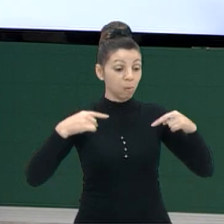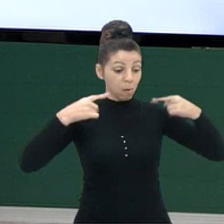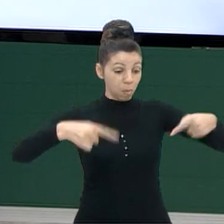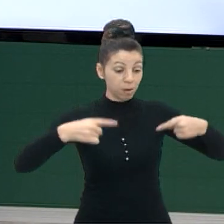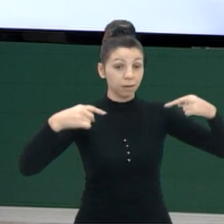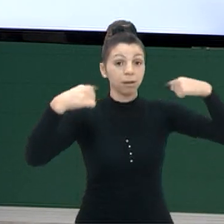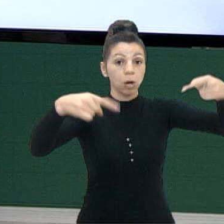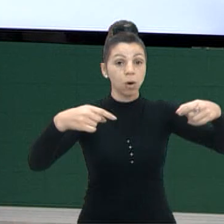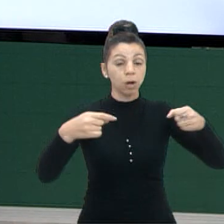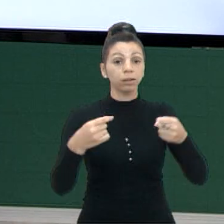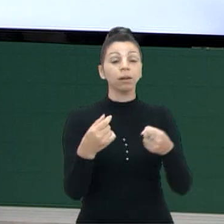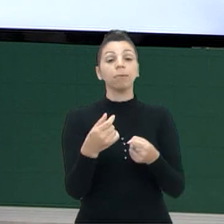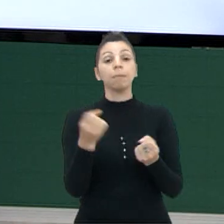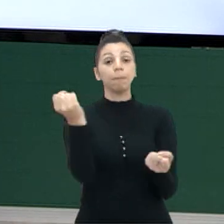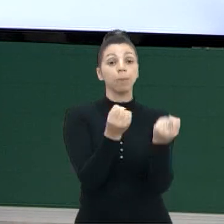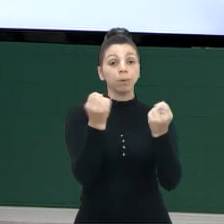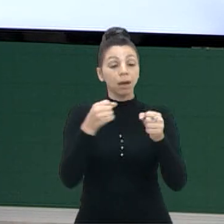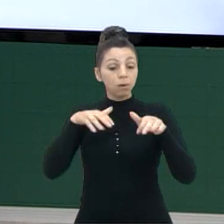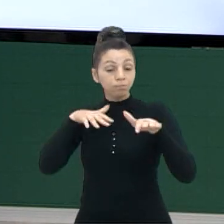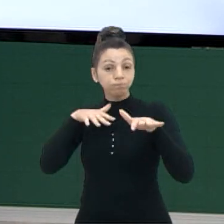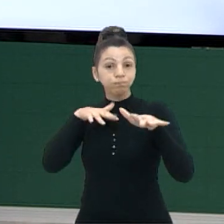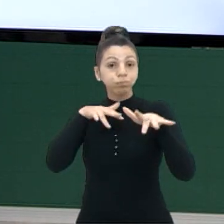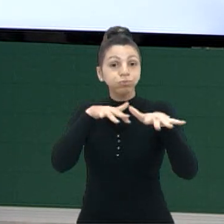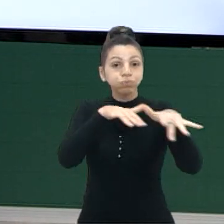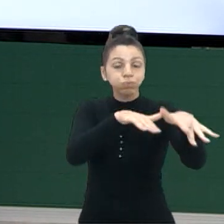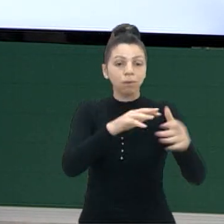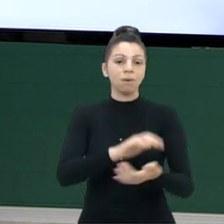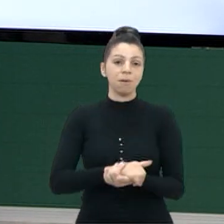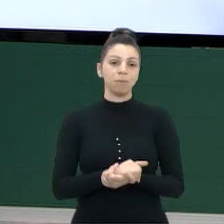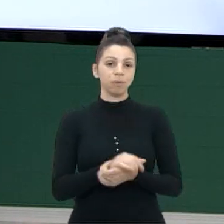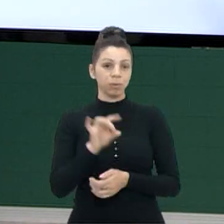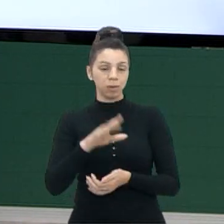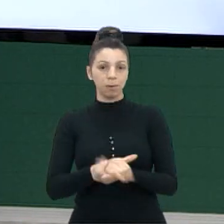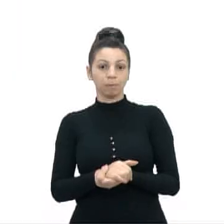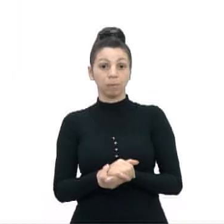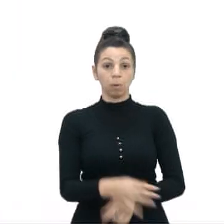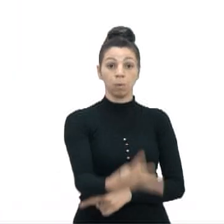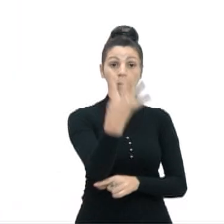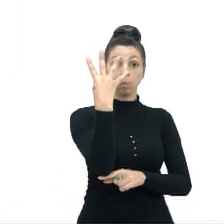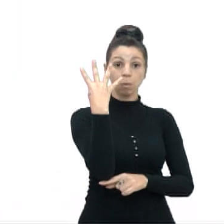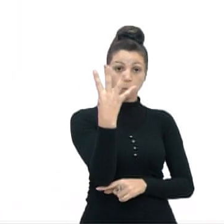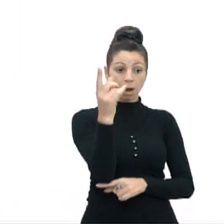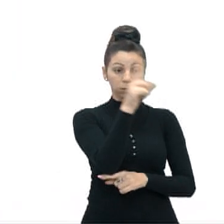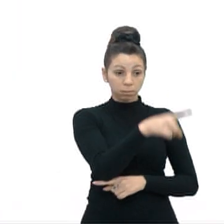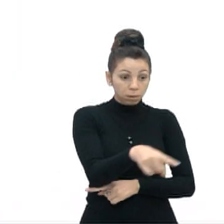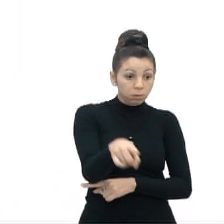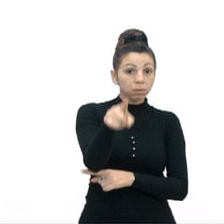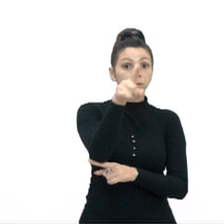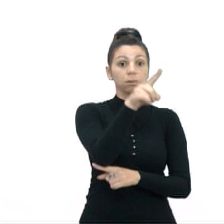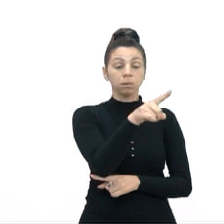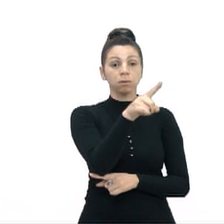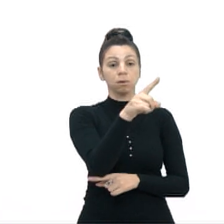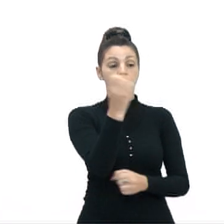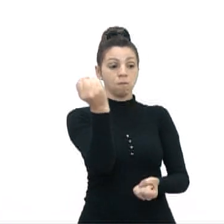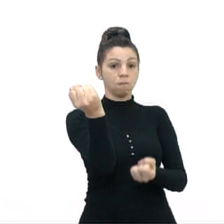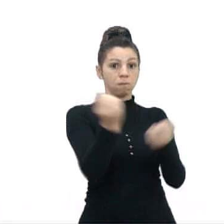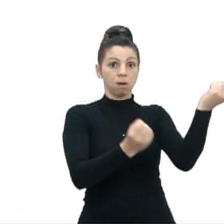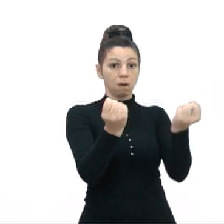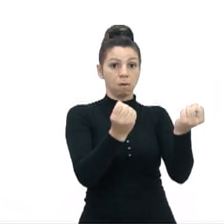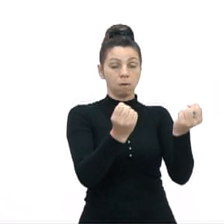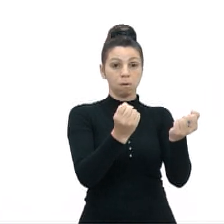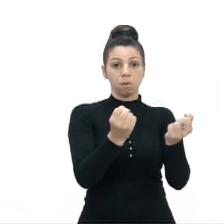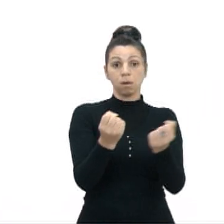ficar? 4 rodas tem o carro, mais 2 rodas tem a